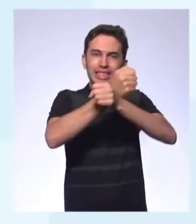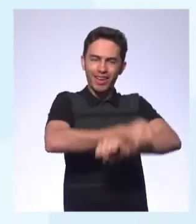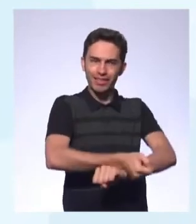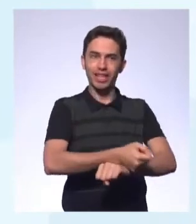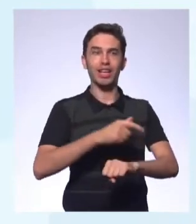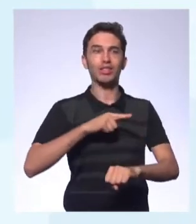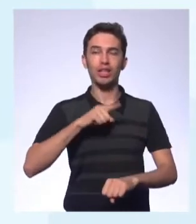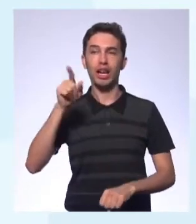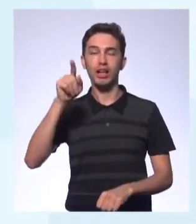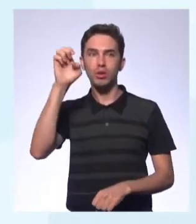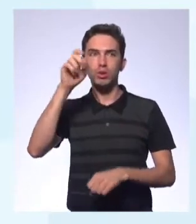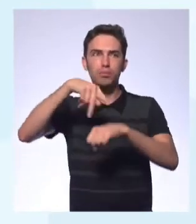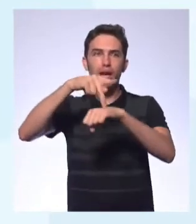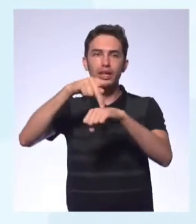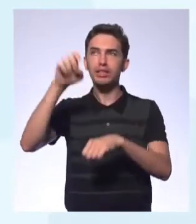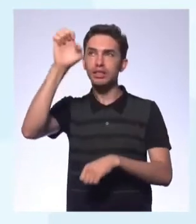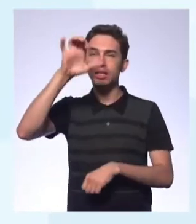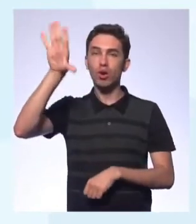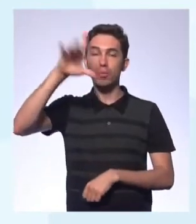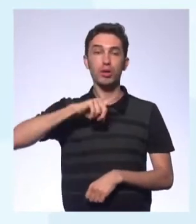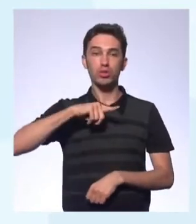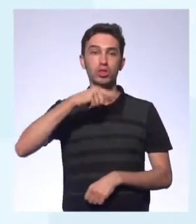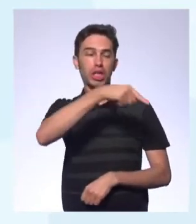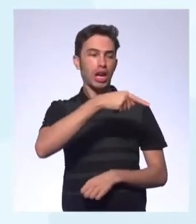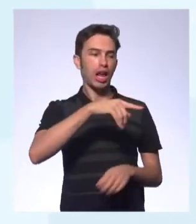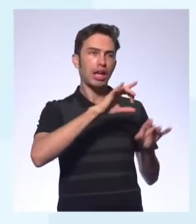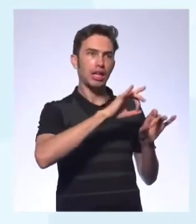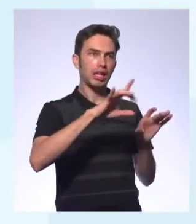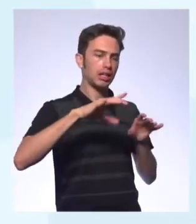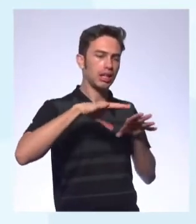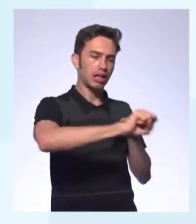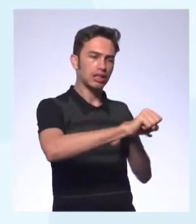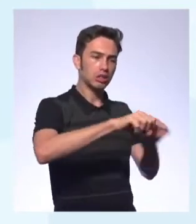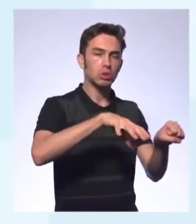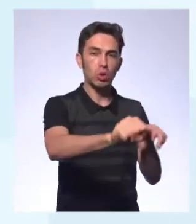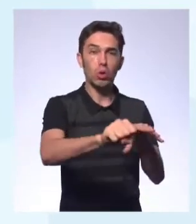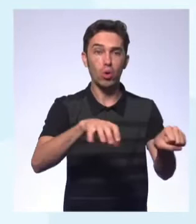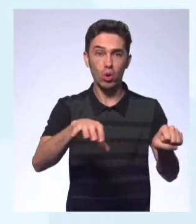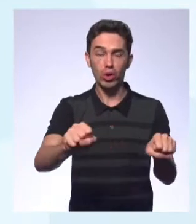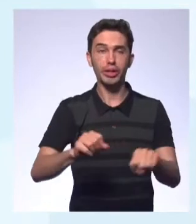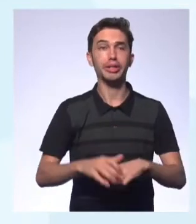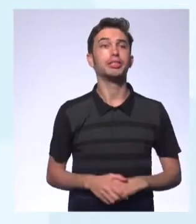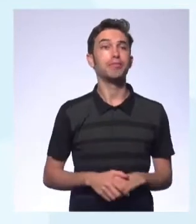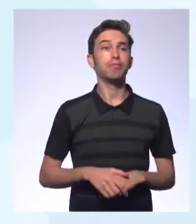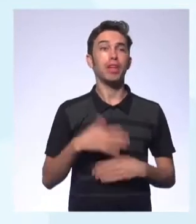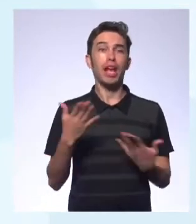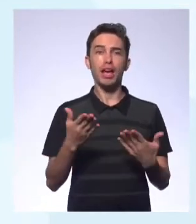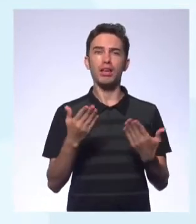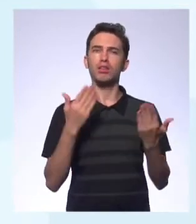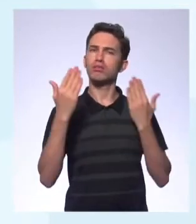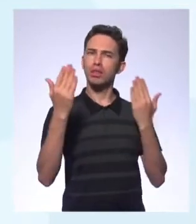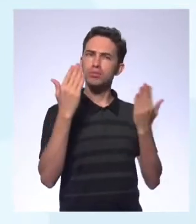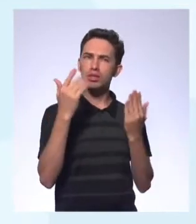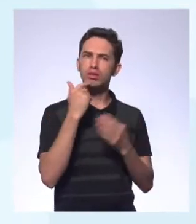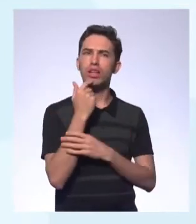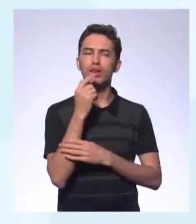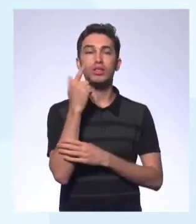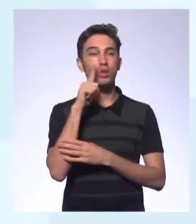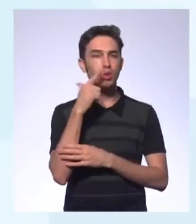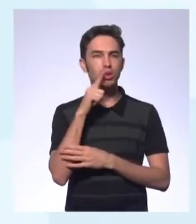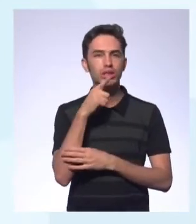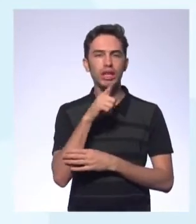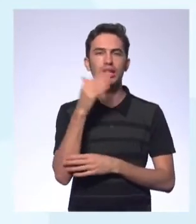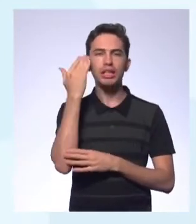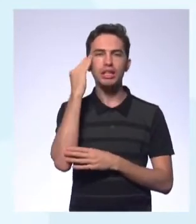europeus possuíam nas suas colônias. Então, como base dedutiva, você consegue também